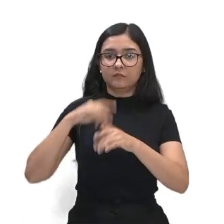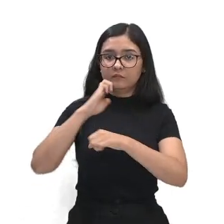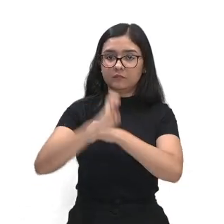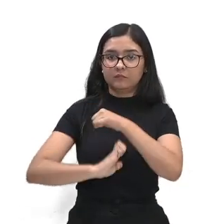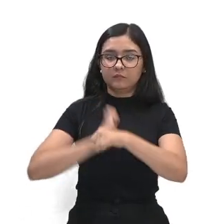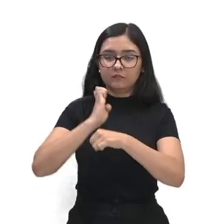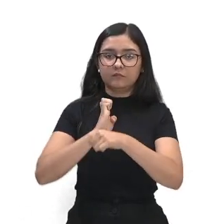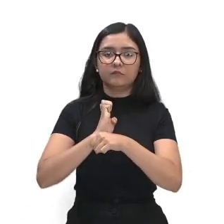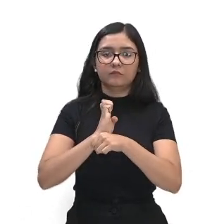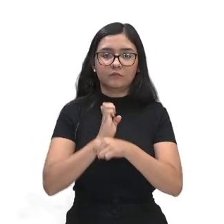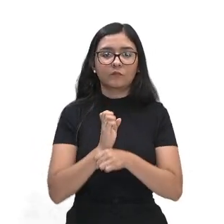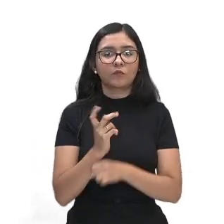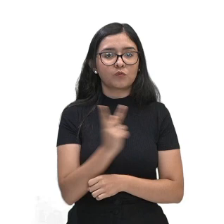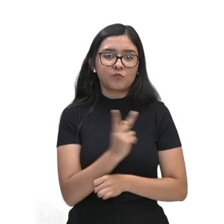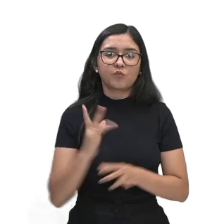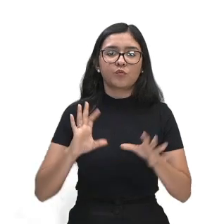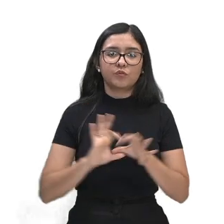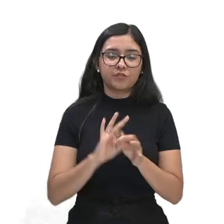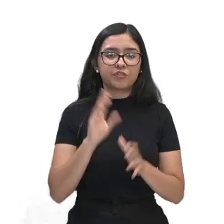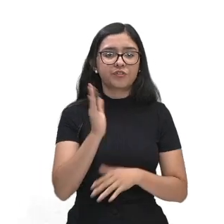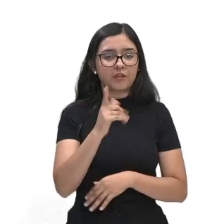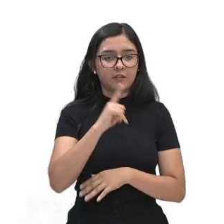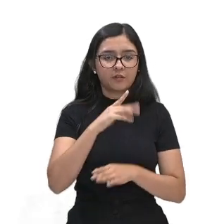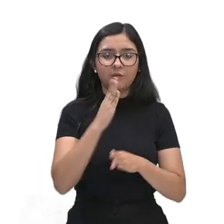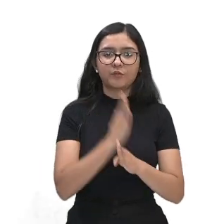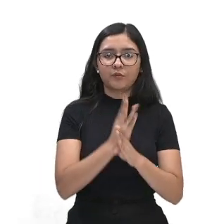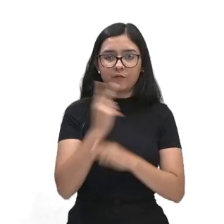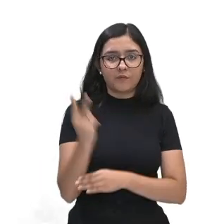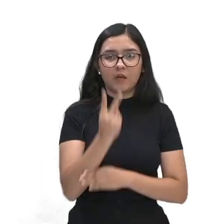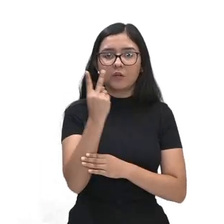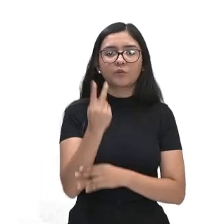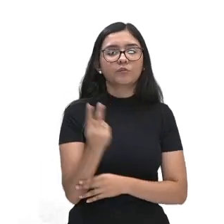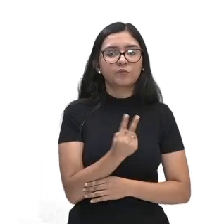eu já tenho esses dois valores, então a carga total é